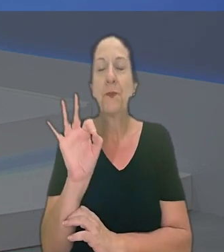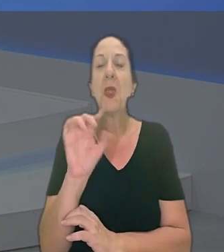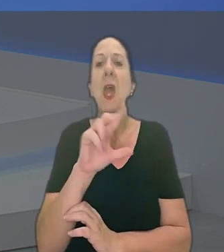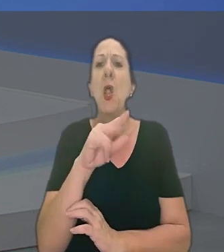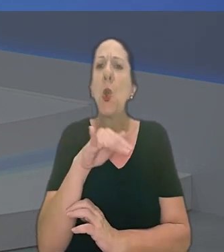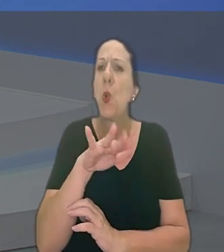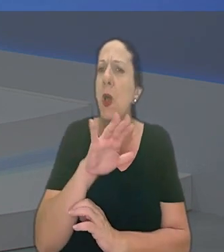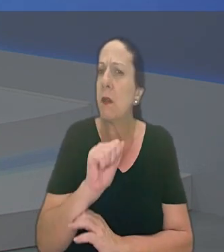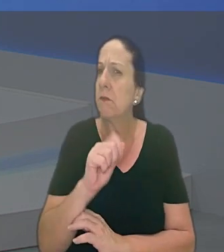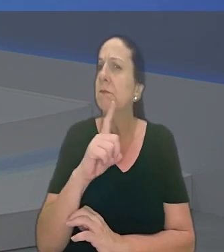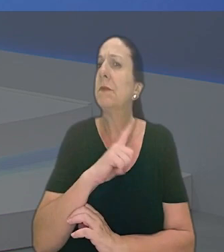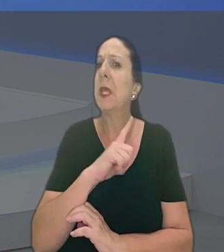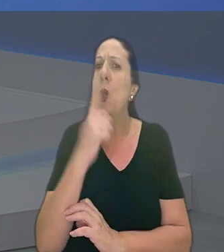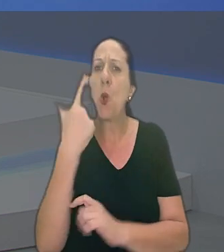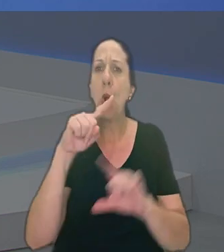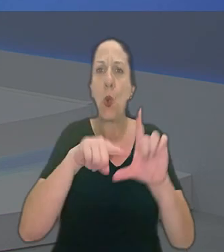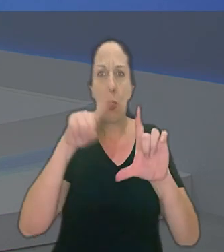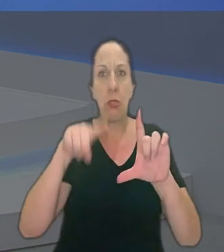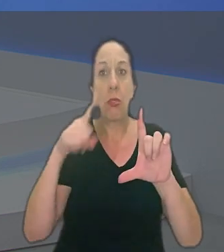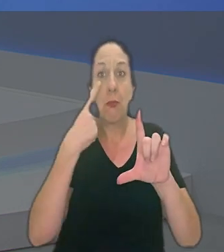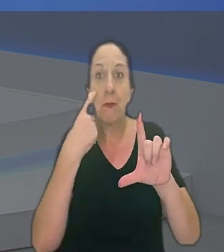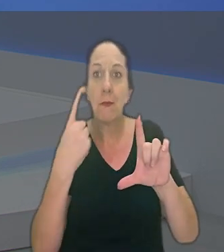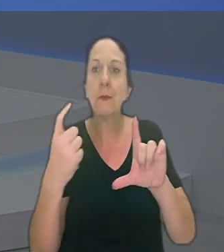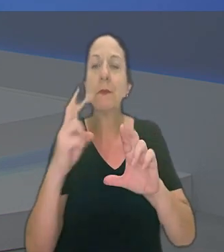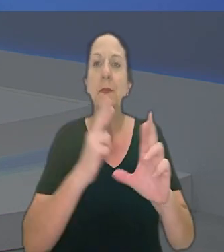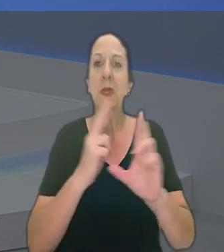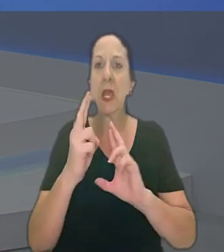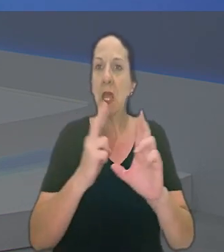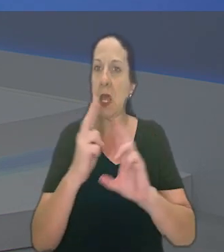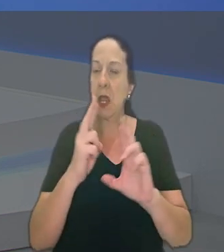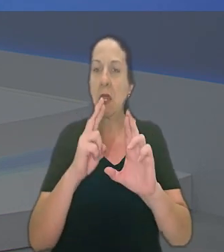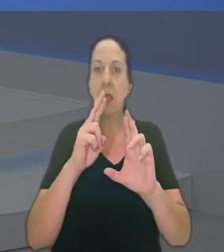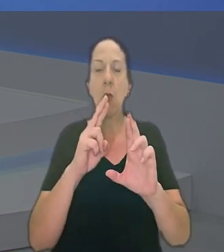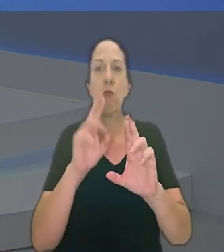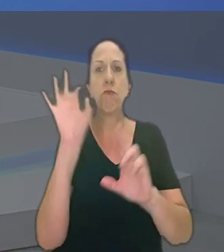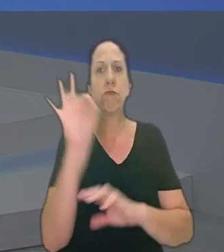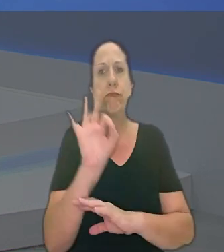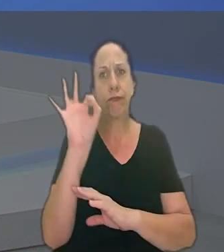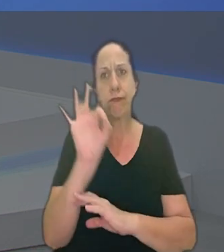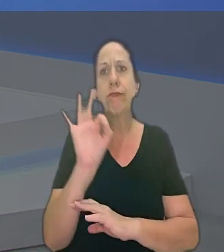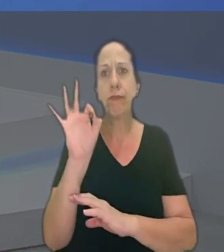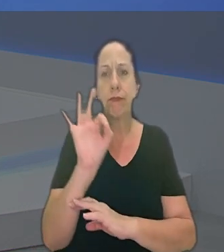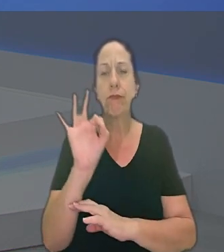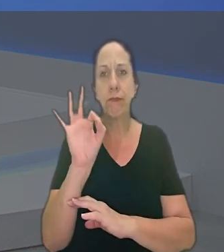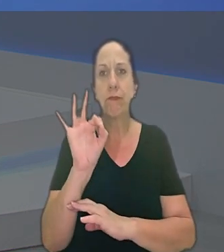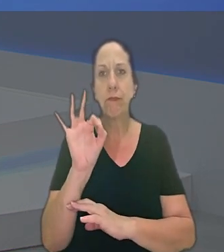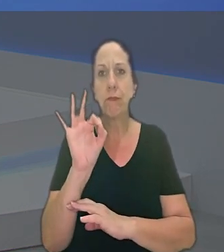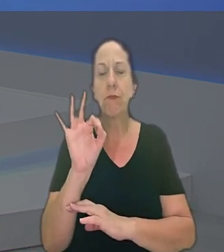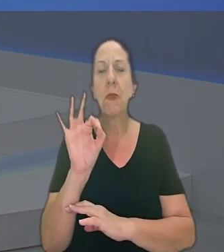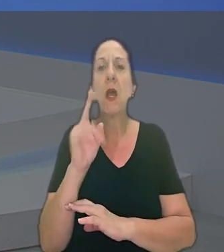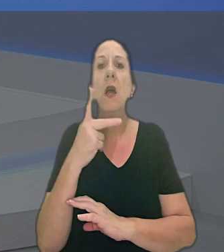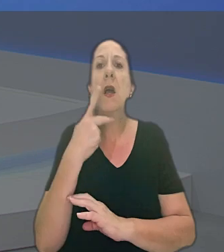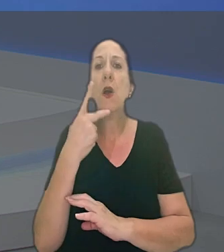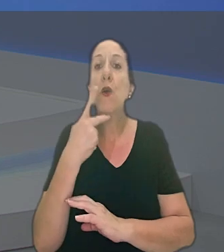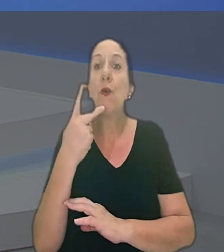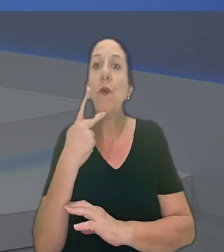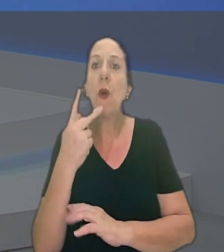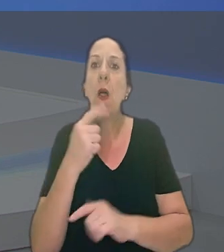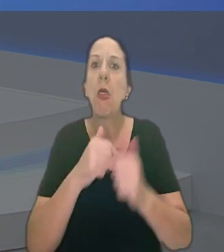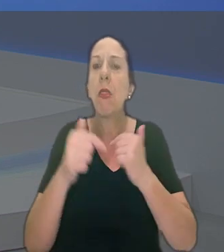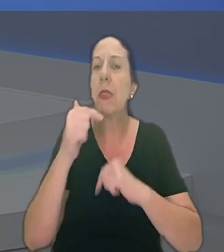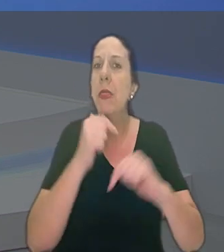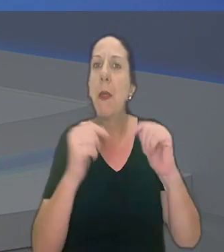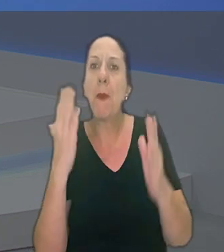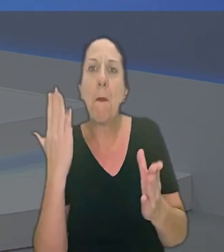136,6%. Pois é, Luana, e nós temos outro dado interessante em relação à taxa de congestionamento. Esse marcador diz respeito